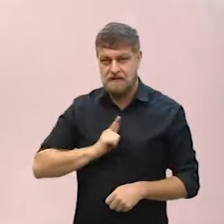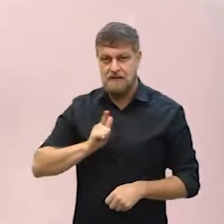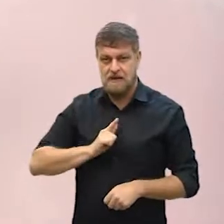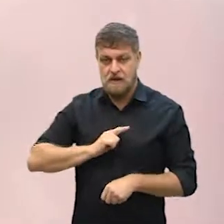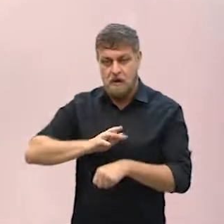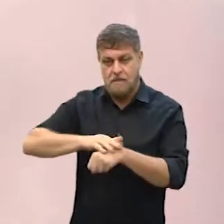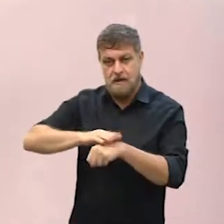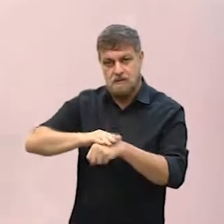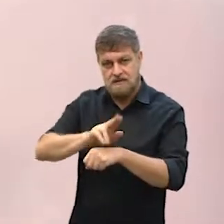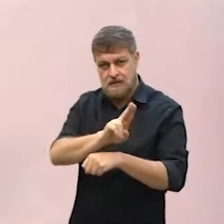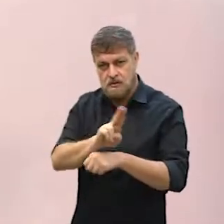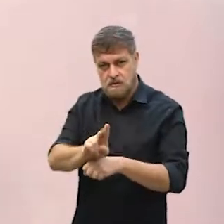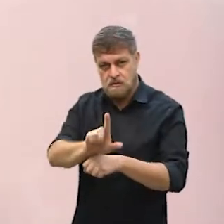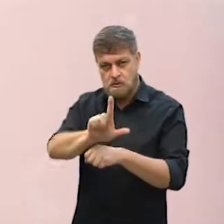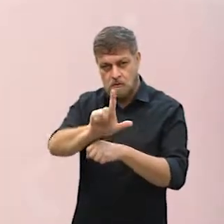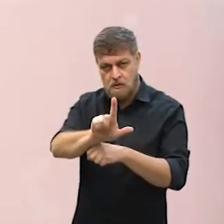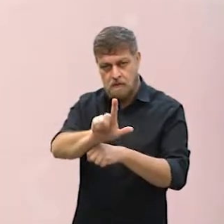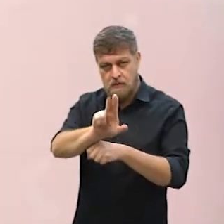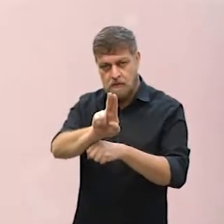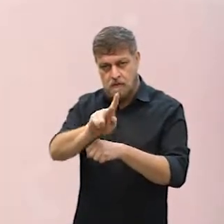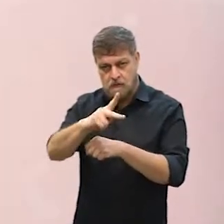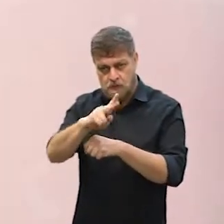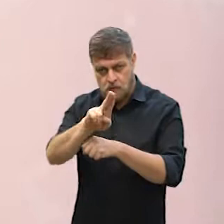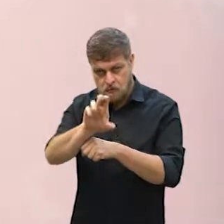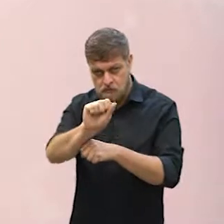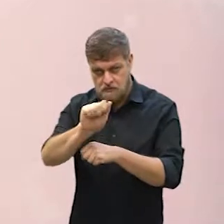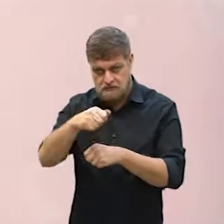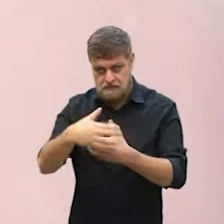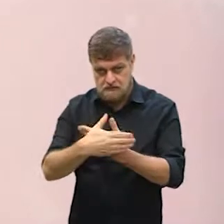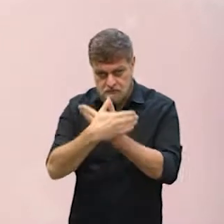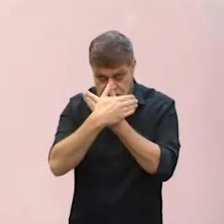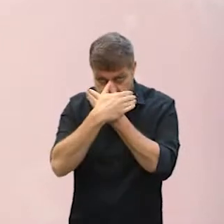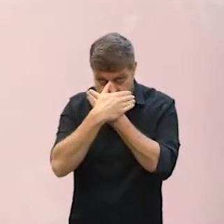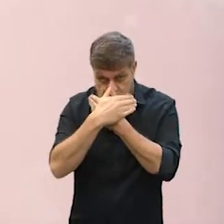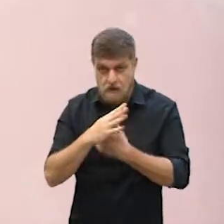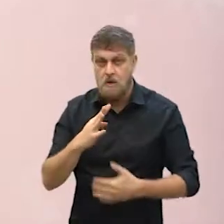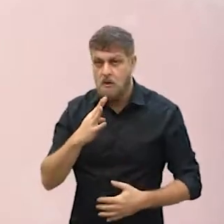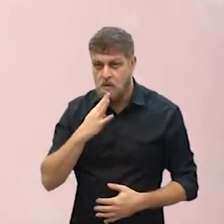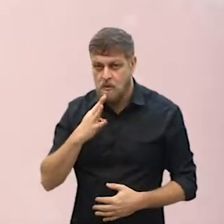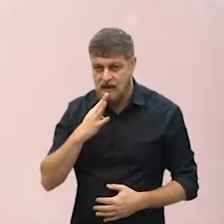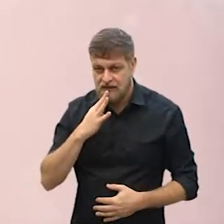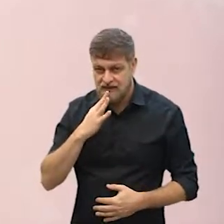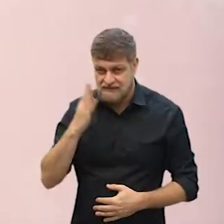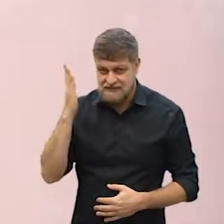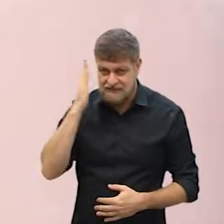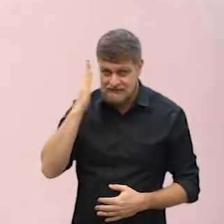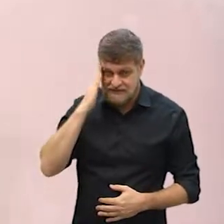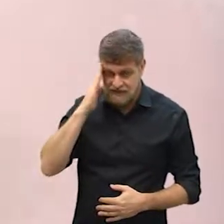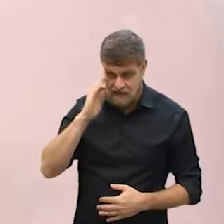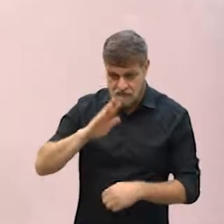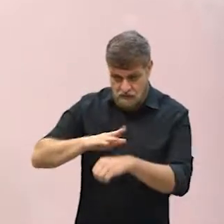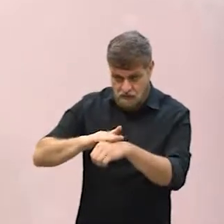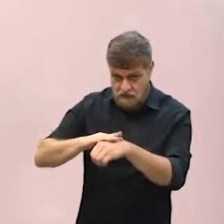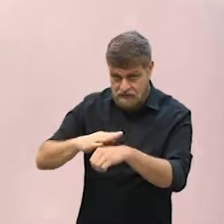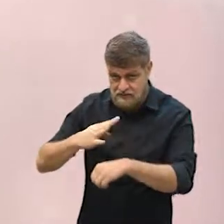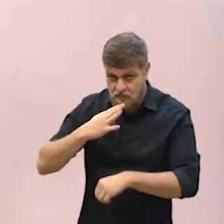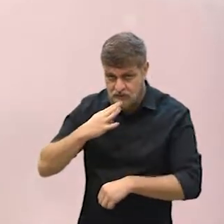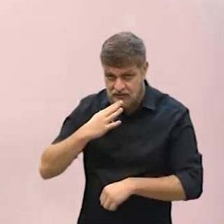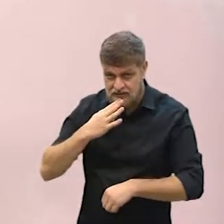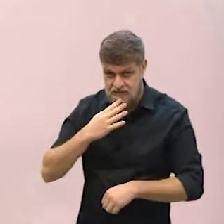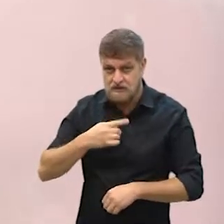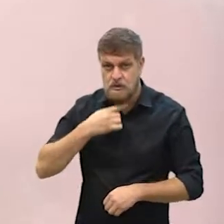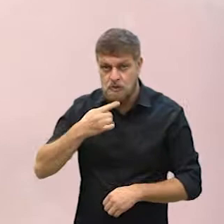devem ter lúpus você de casa já ouviu falar sobre lúpus sabe o que é tem dúvida